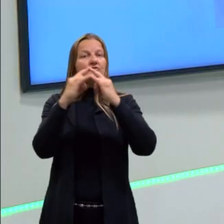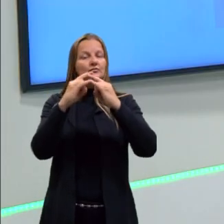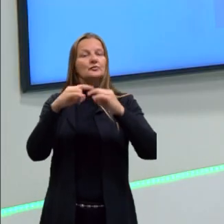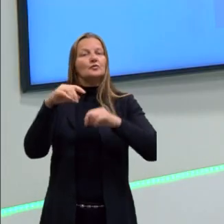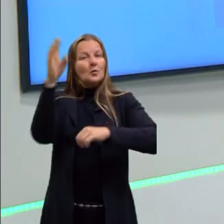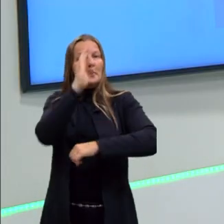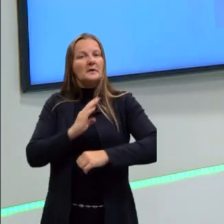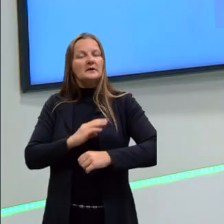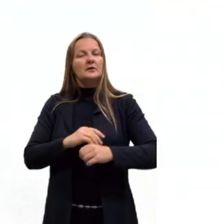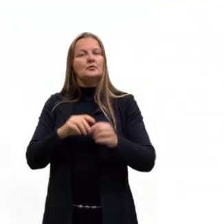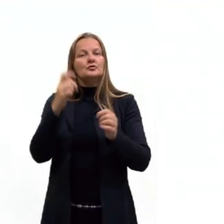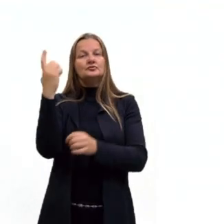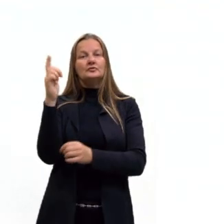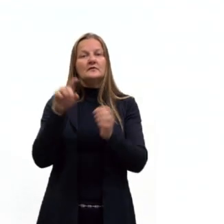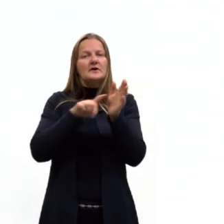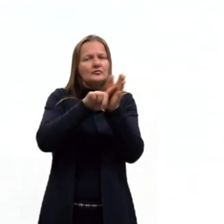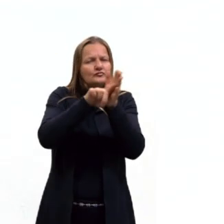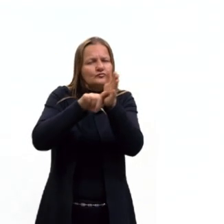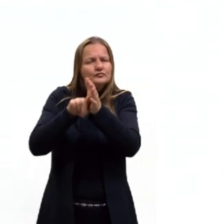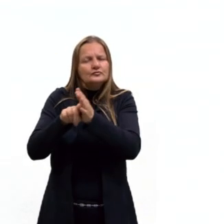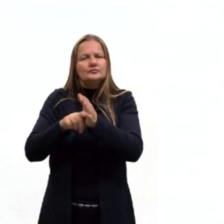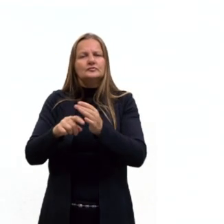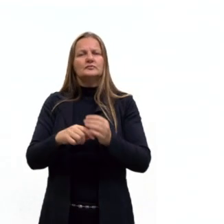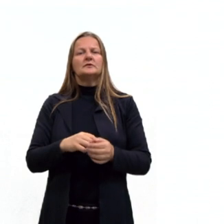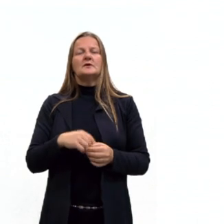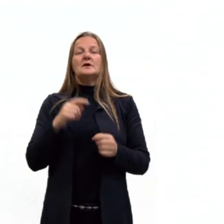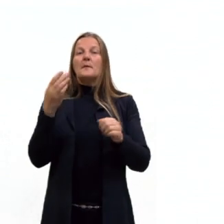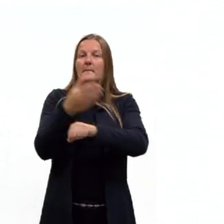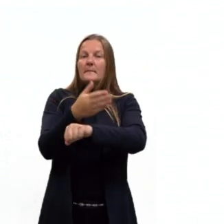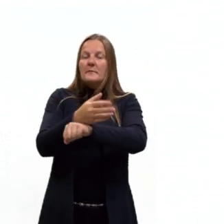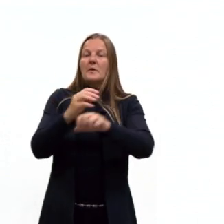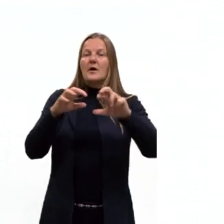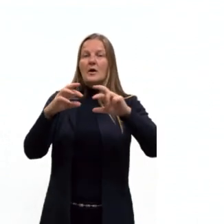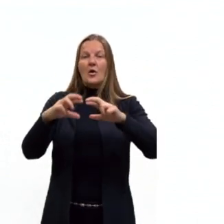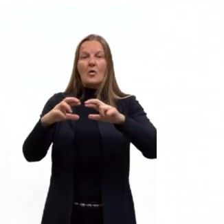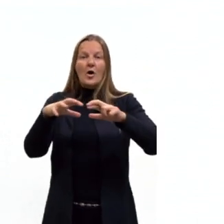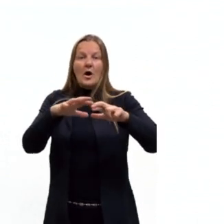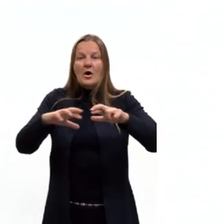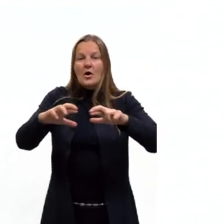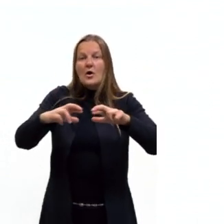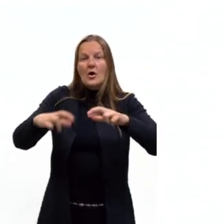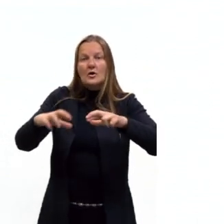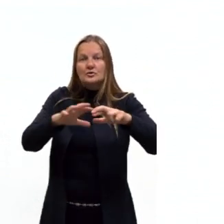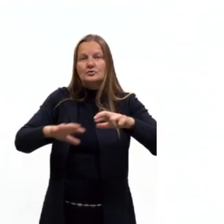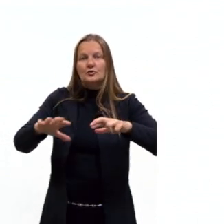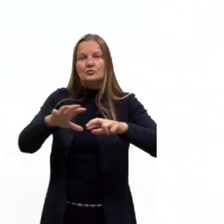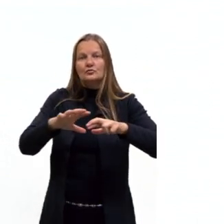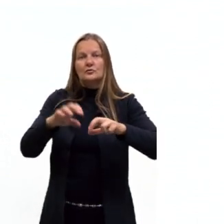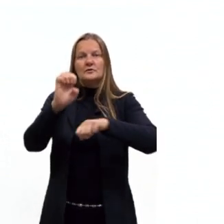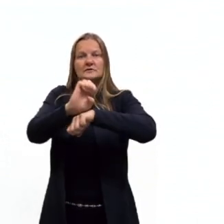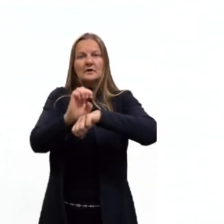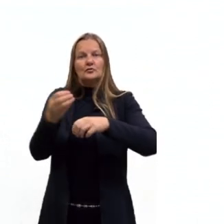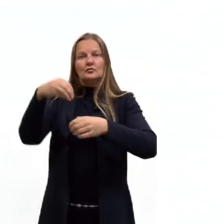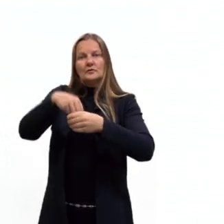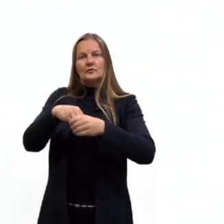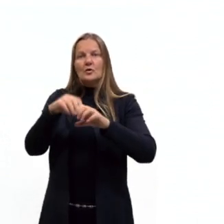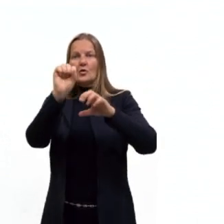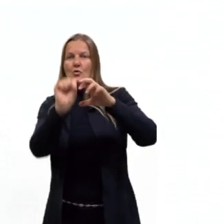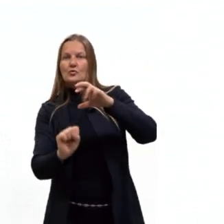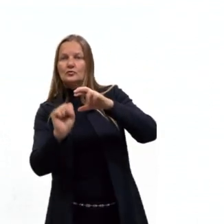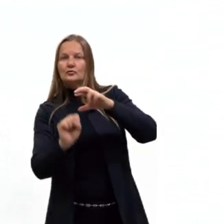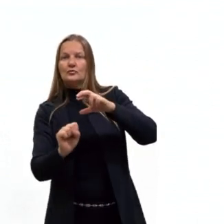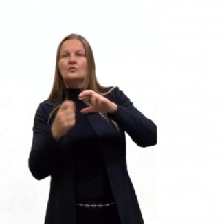estatística E aí para ter a participar de uma região né o Estado tem que estar naquela região adianta eu tá no sul